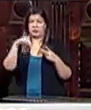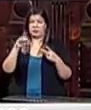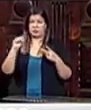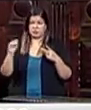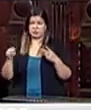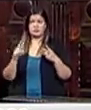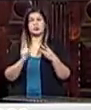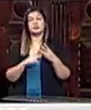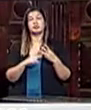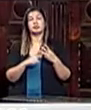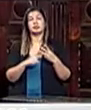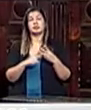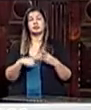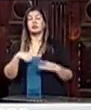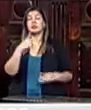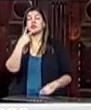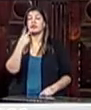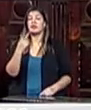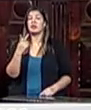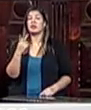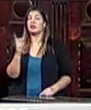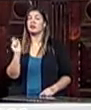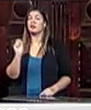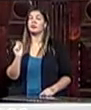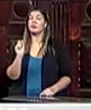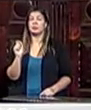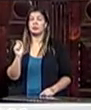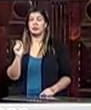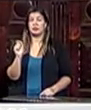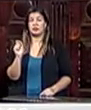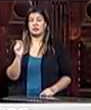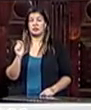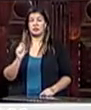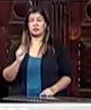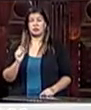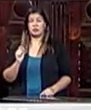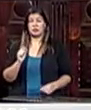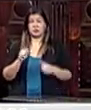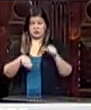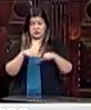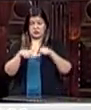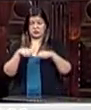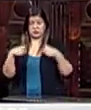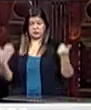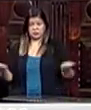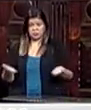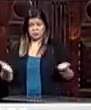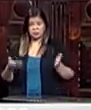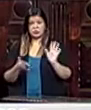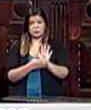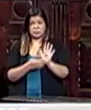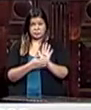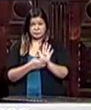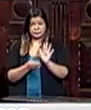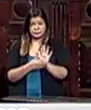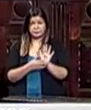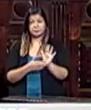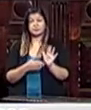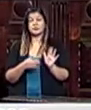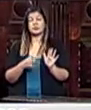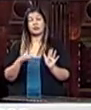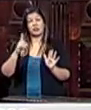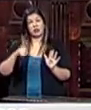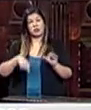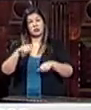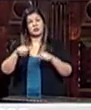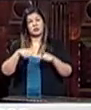Previdência, dizendo que as reformas por ele propostas eram